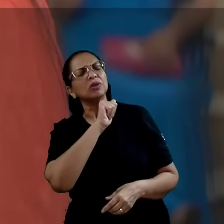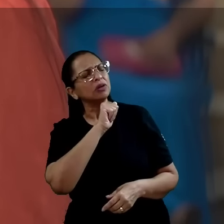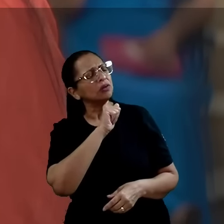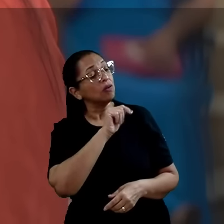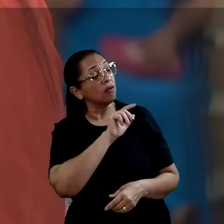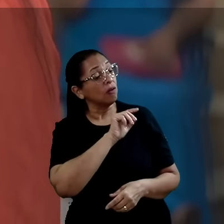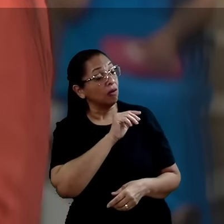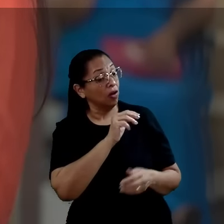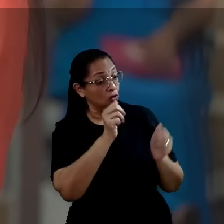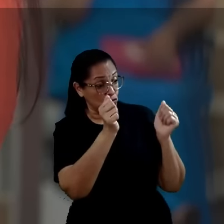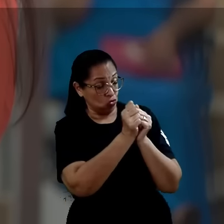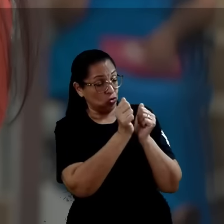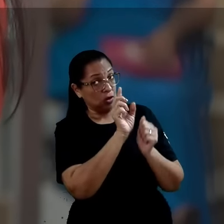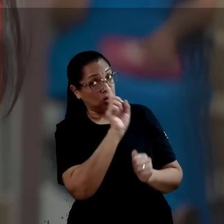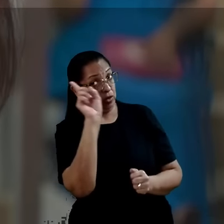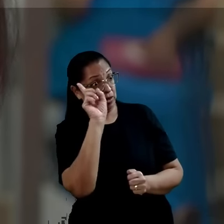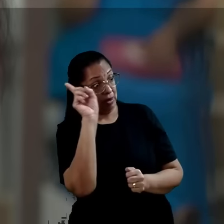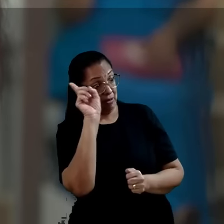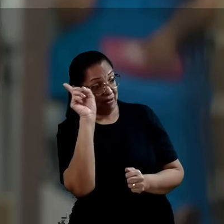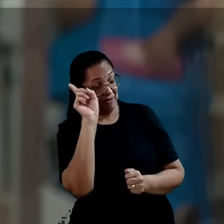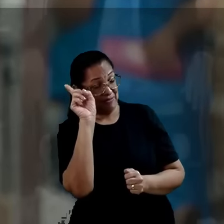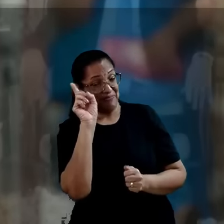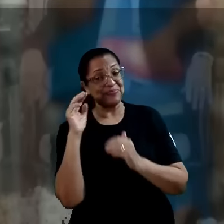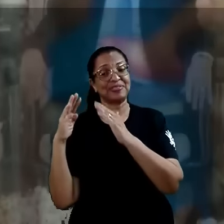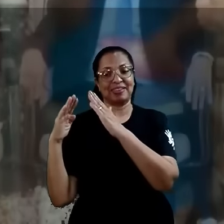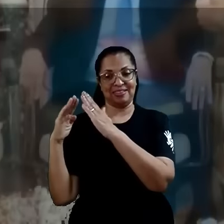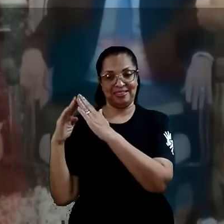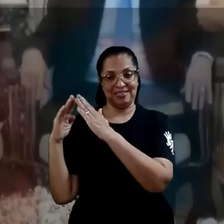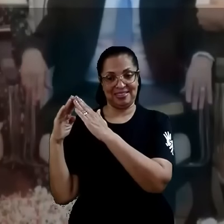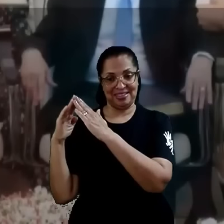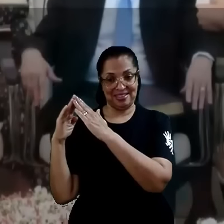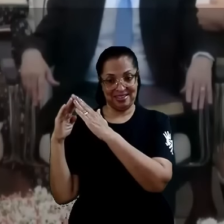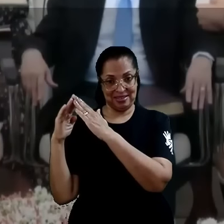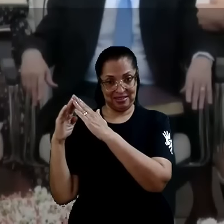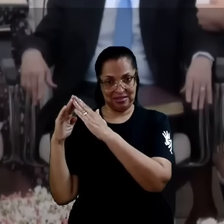ter ambos tinham esterilidade